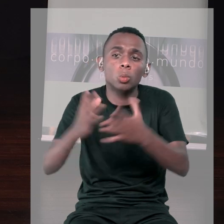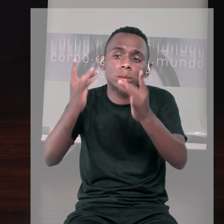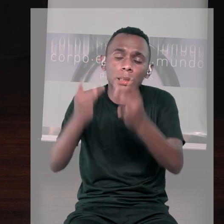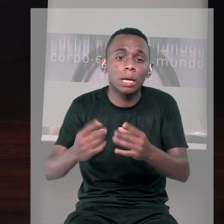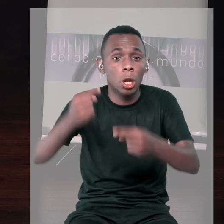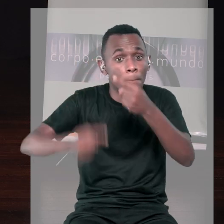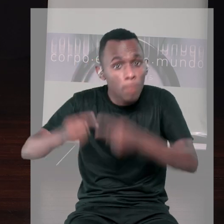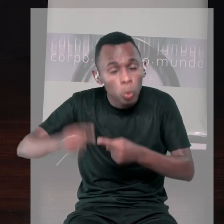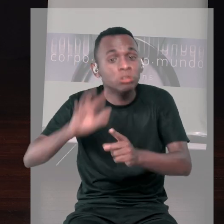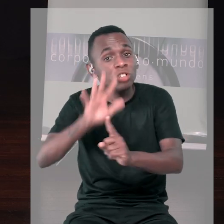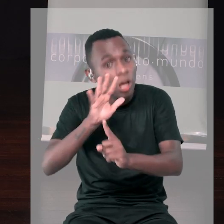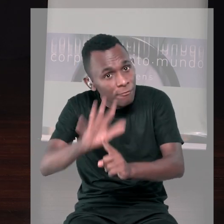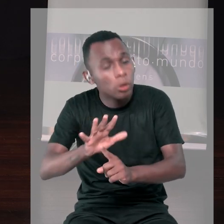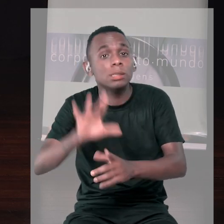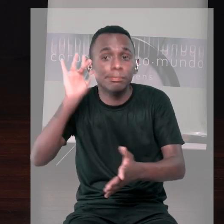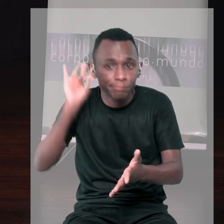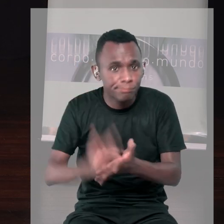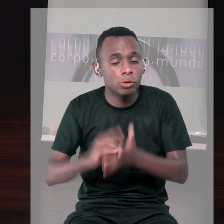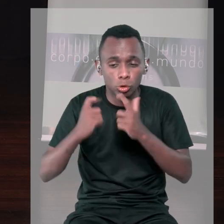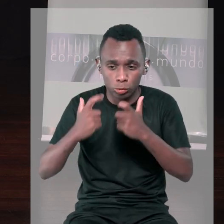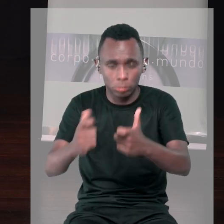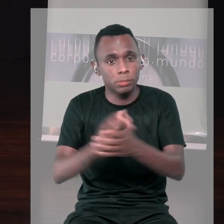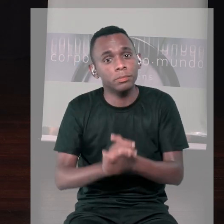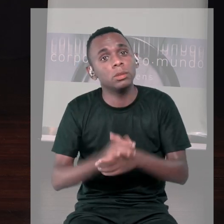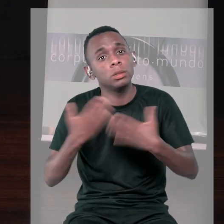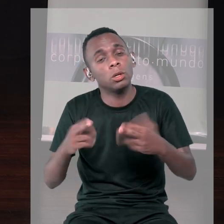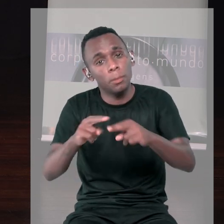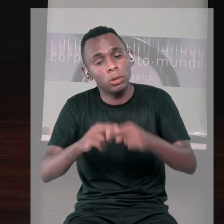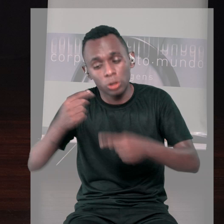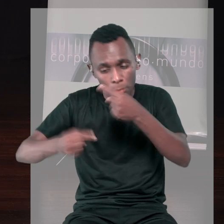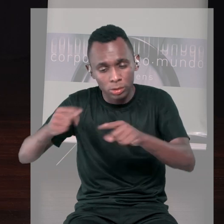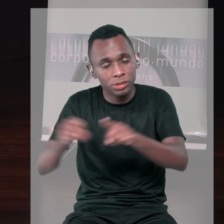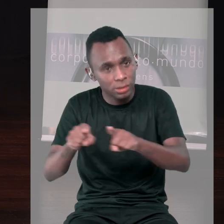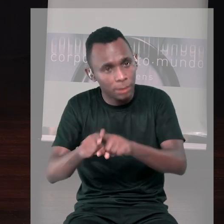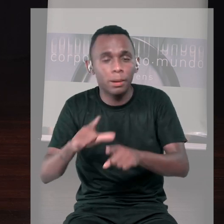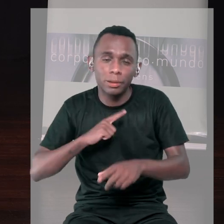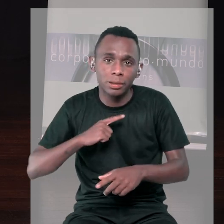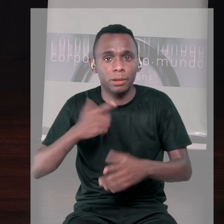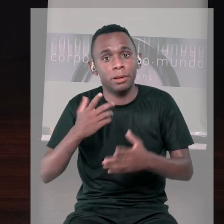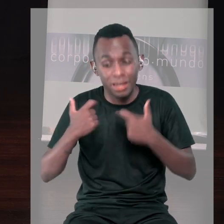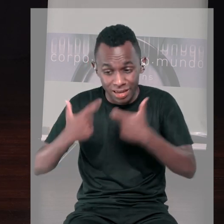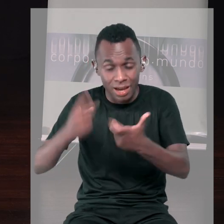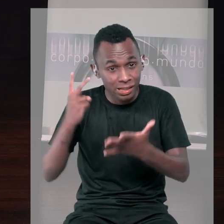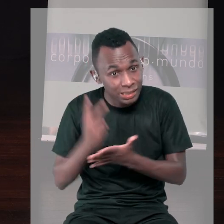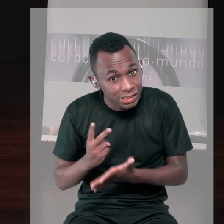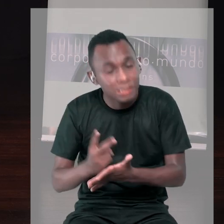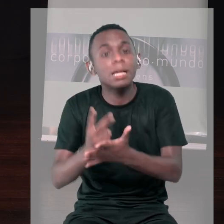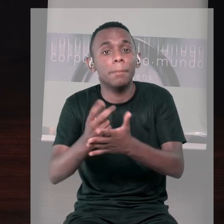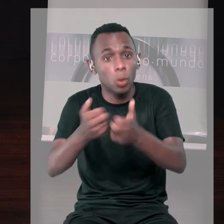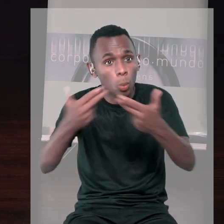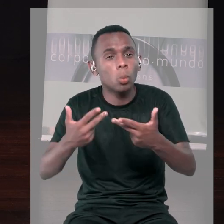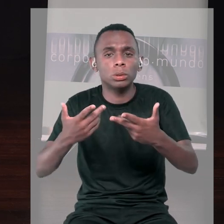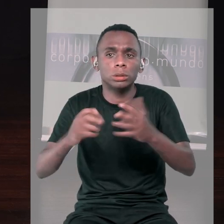maneira determinante no curso dos combates. E aqui entra a política. Guerra é sempre, né, algo no